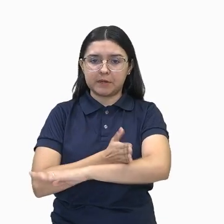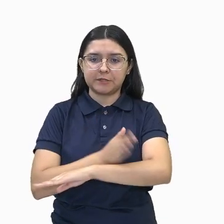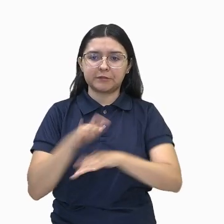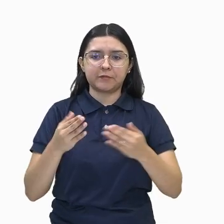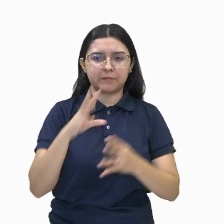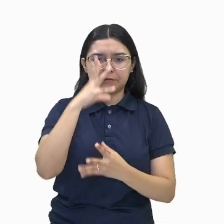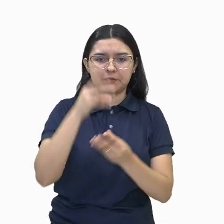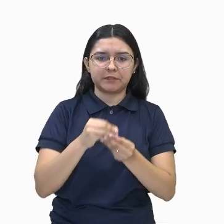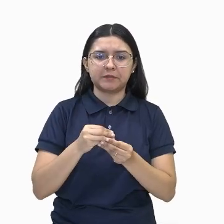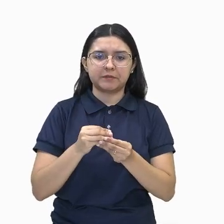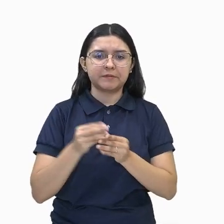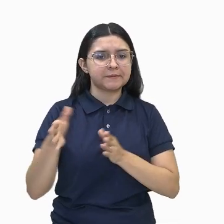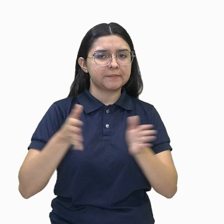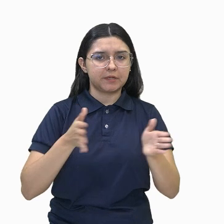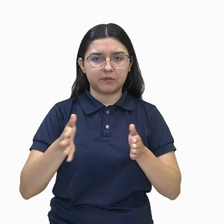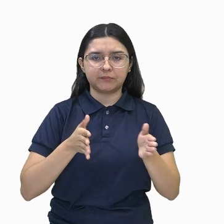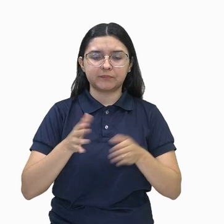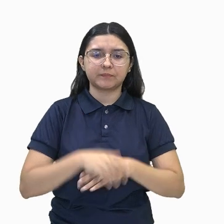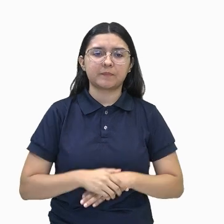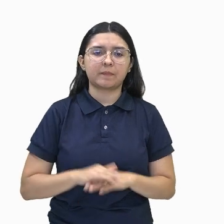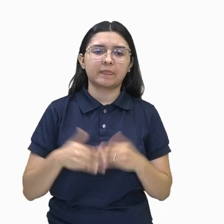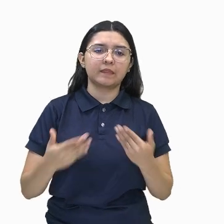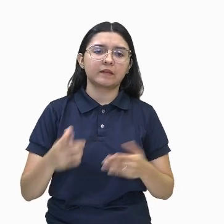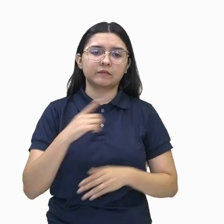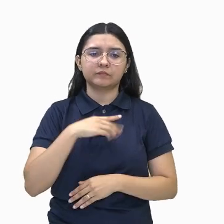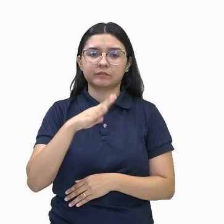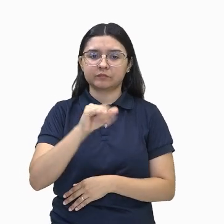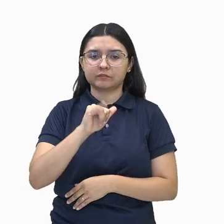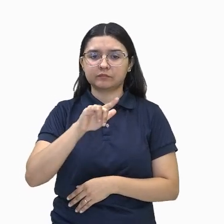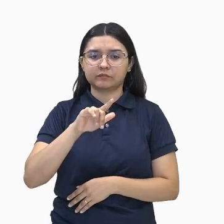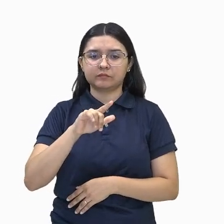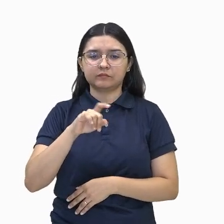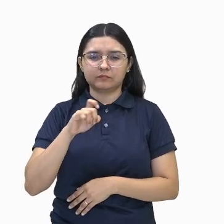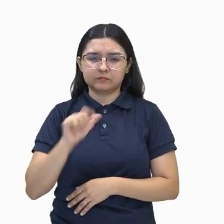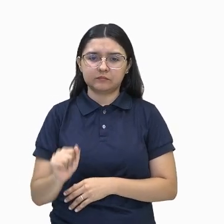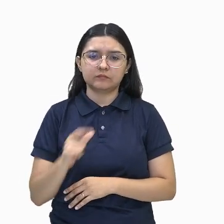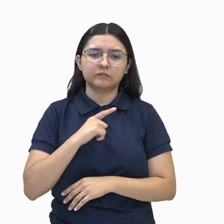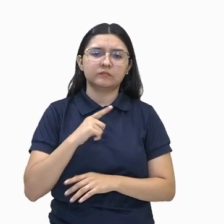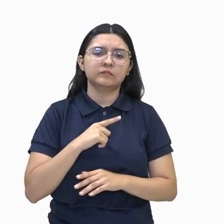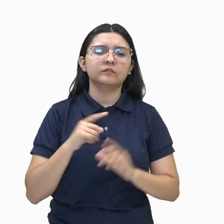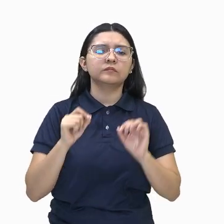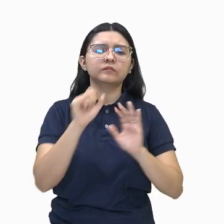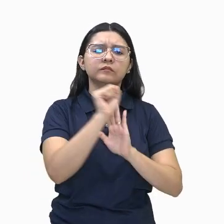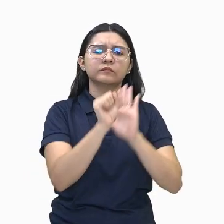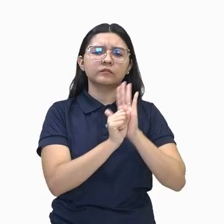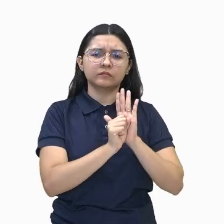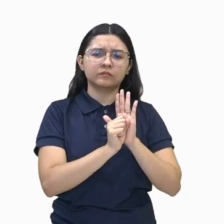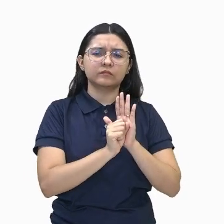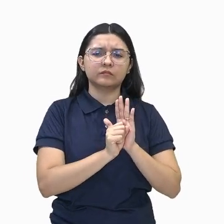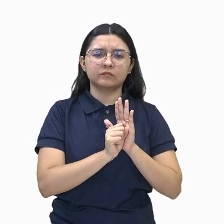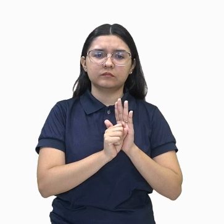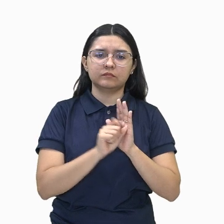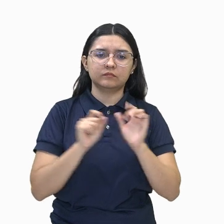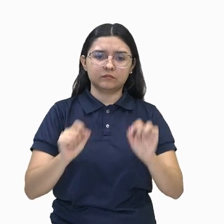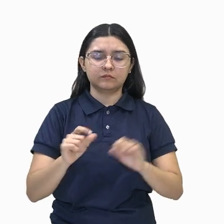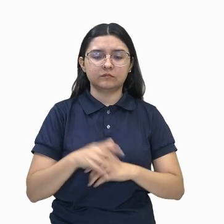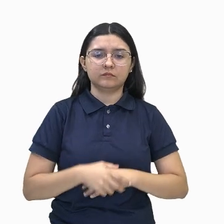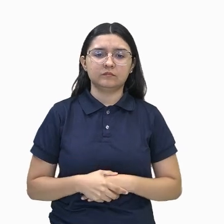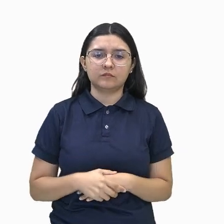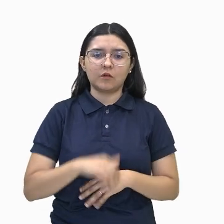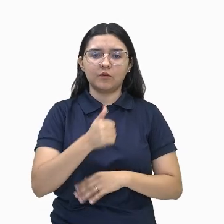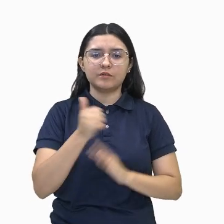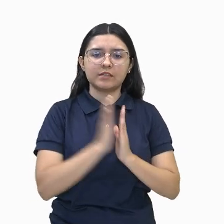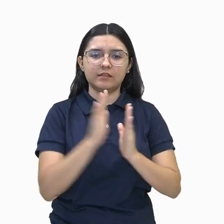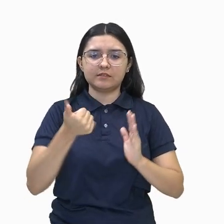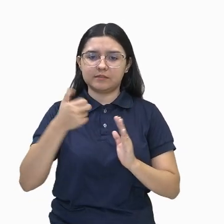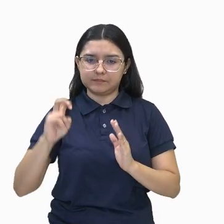momento. Vamos lá. A Baixa Idade Média estende-se entre os séculos XI ao século XV. Na Alta Idade Média foram formadas as